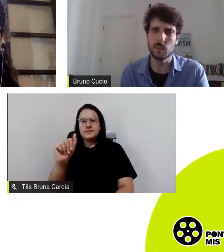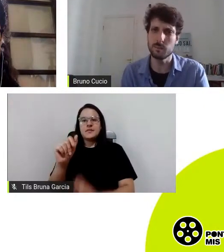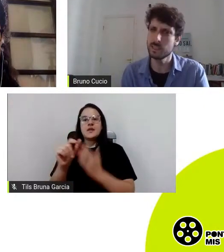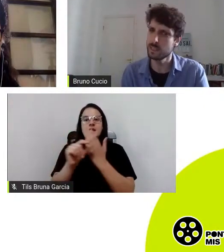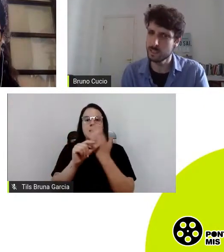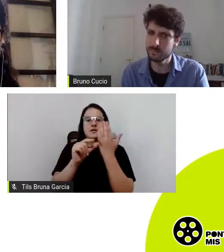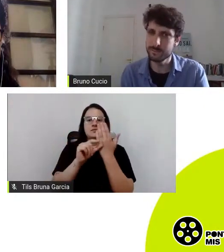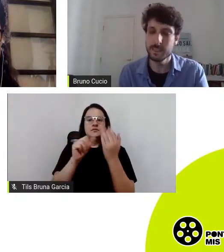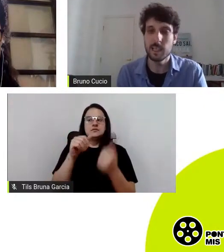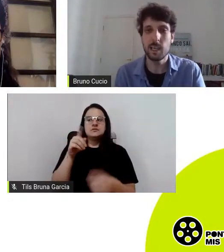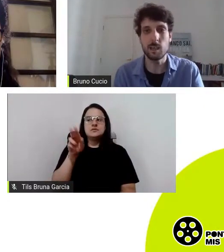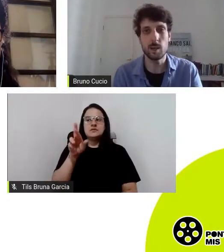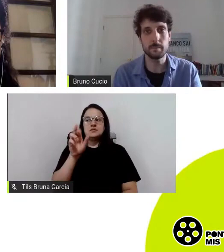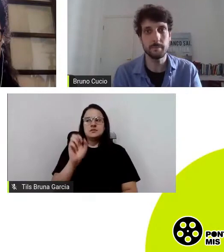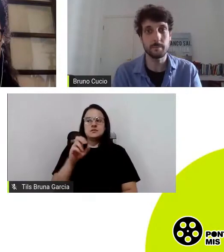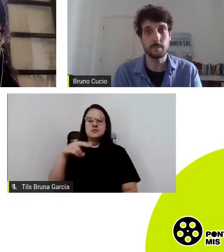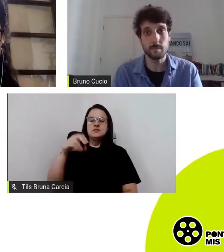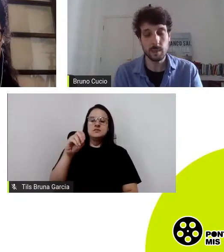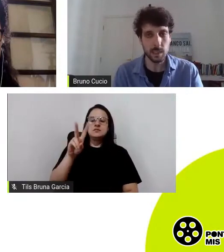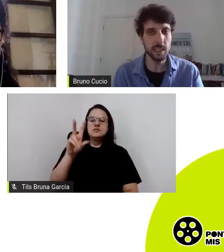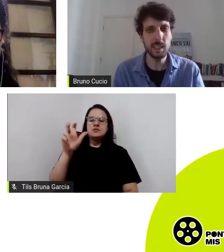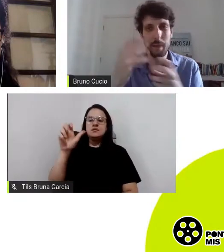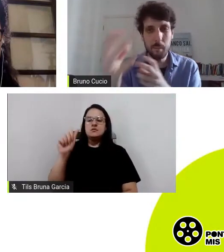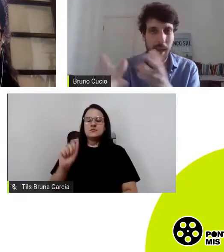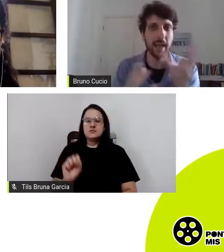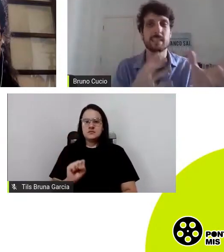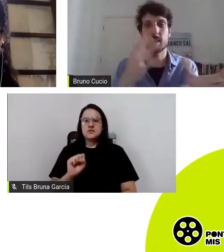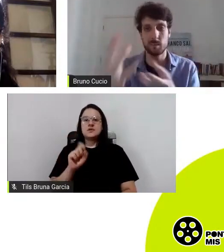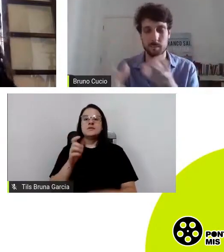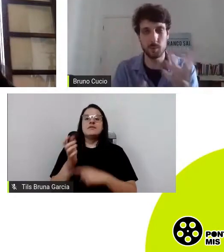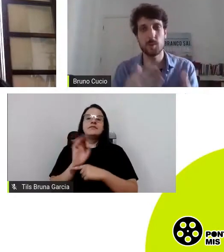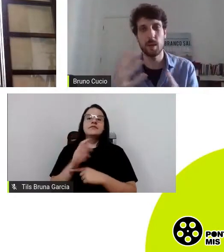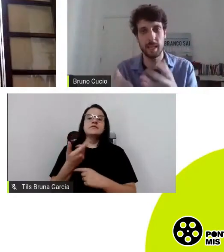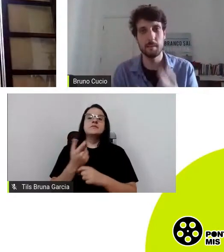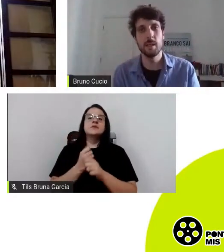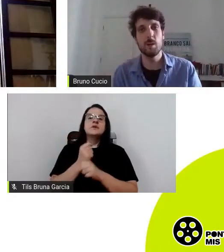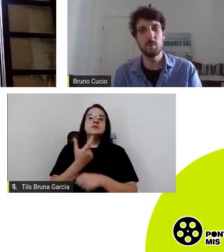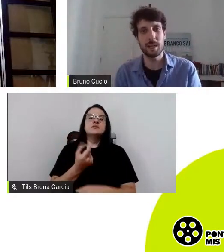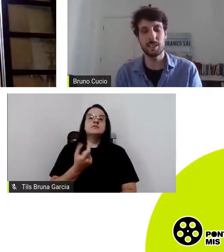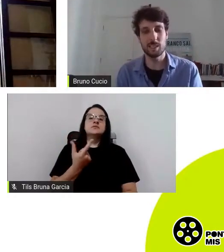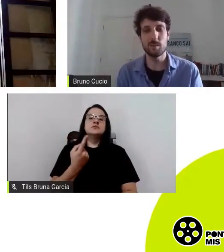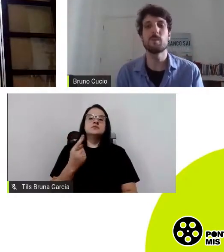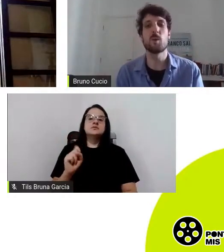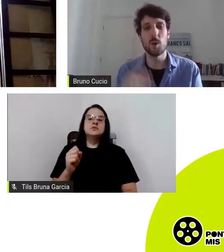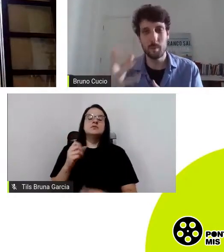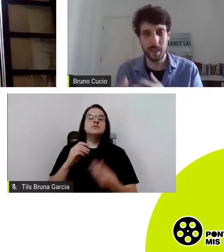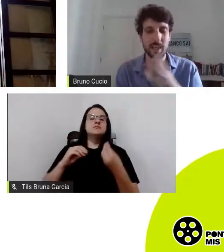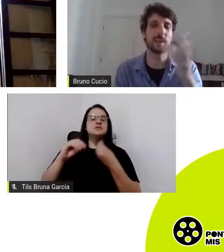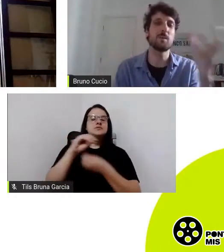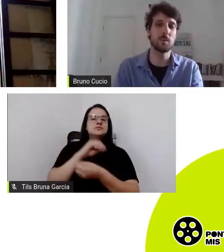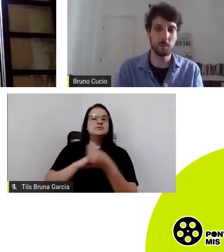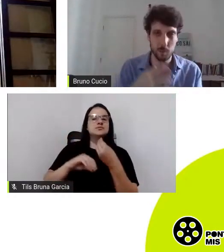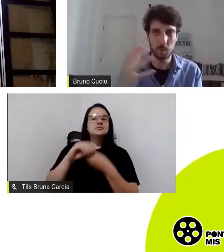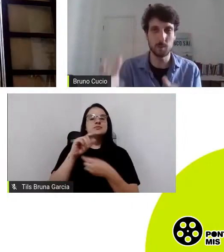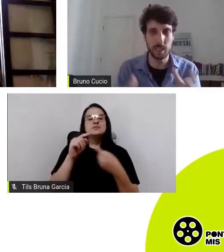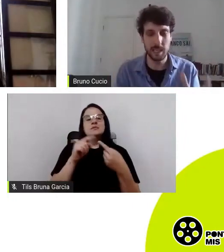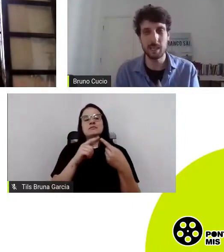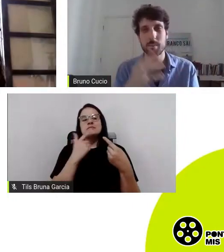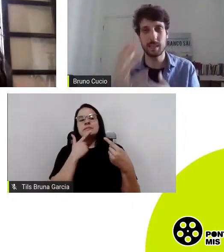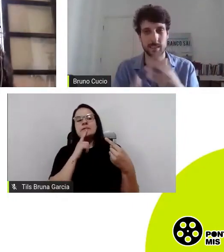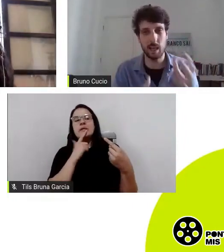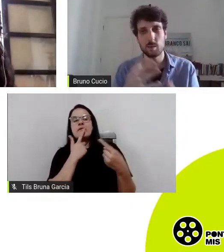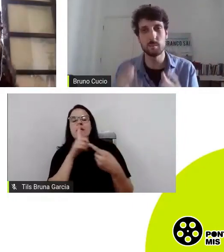é um filme de 2018, se não me engano, agora, que também mescla um pouco aí uma